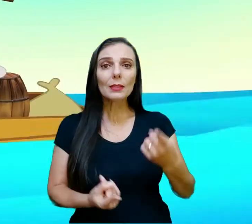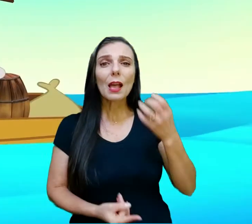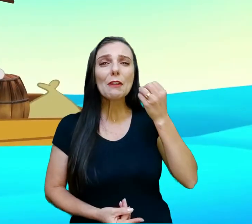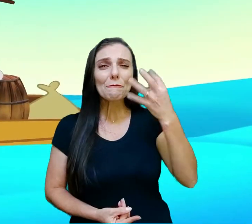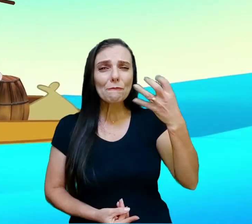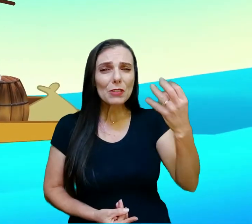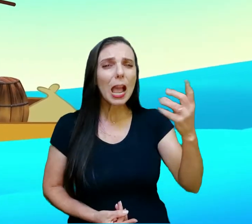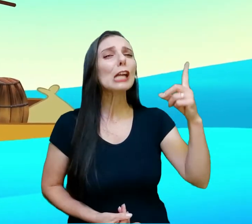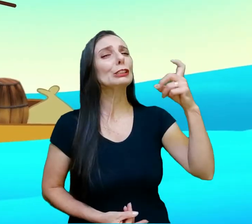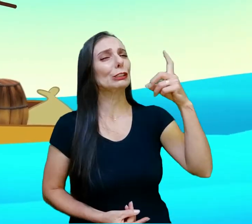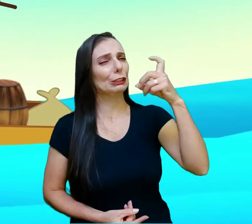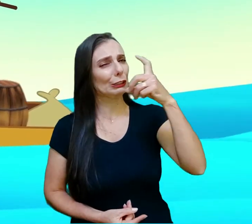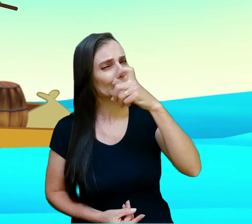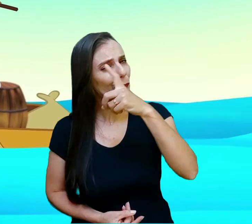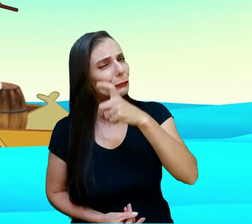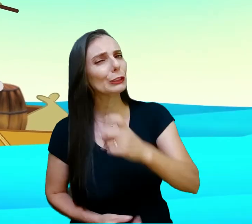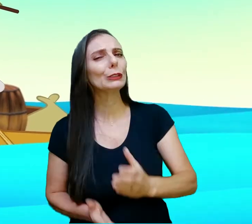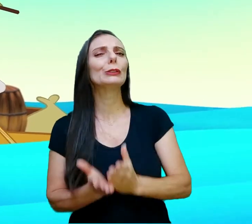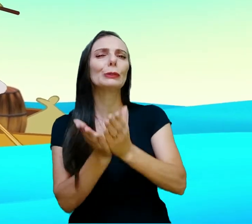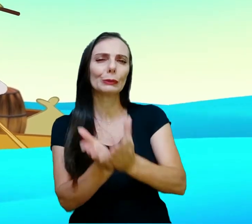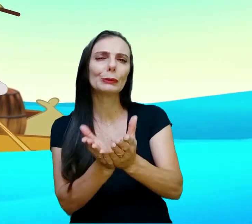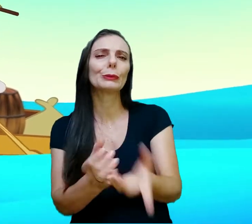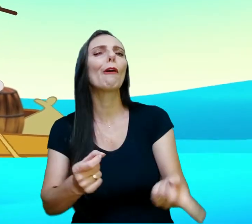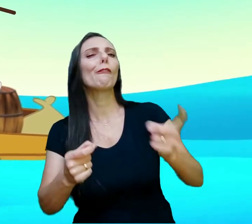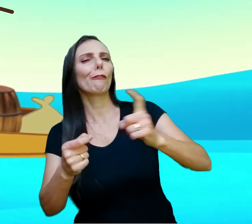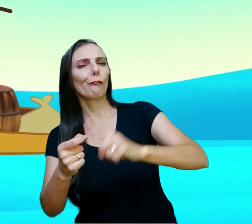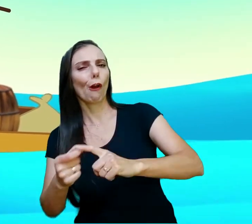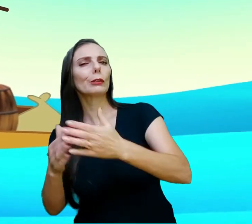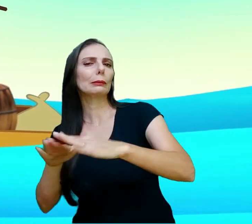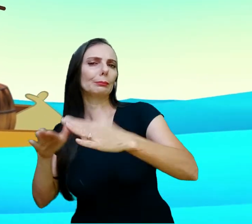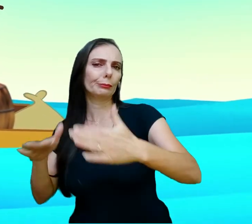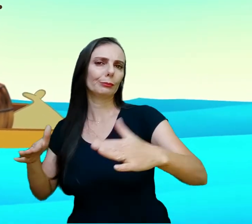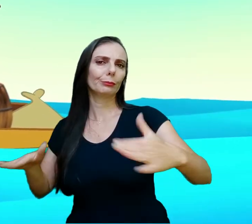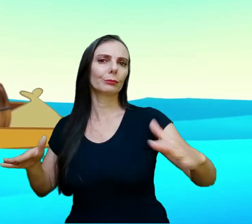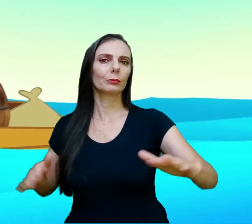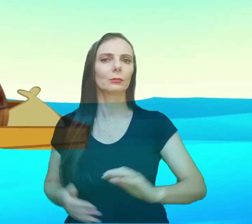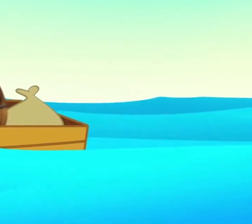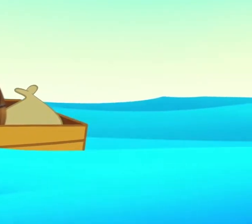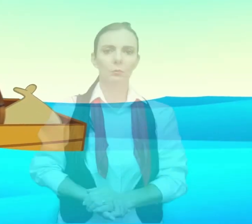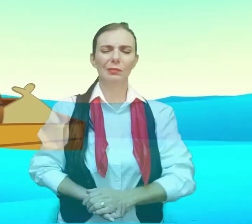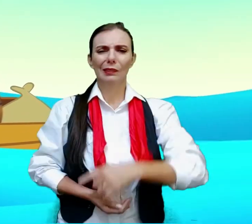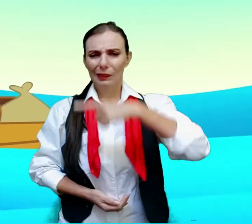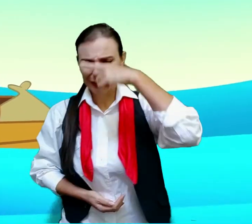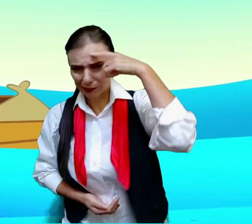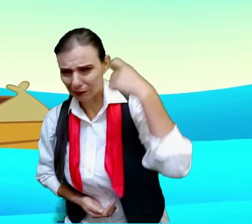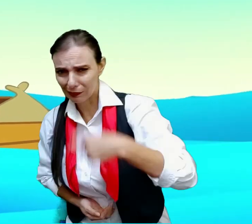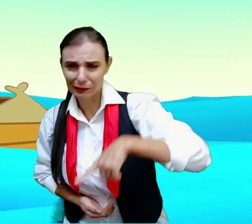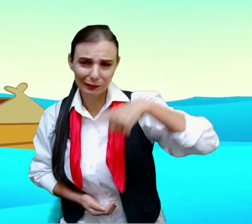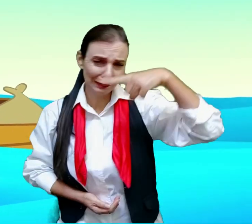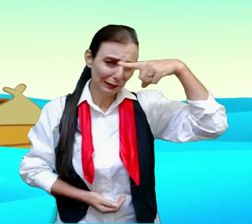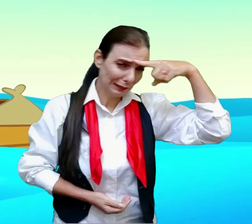Mas uma jornada dura estava esperando por ele nesse barquinho no grande oceano.